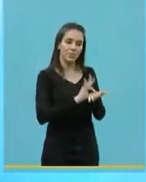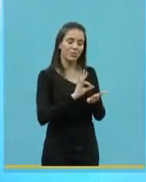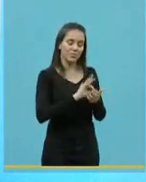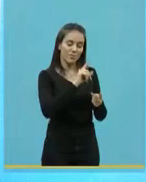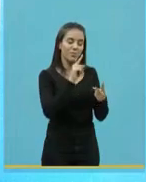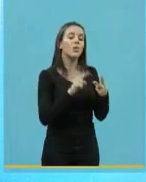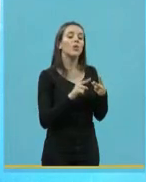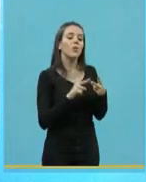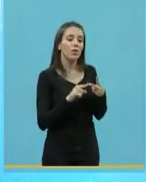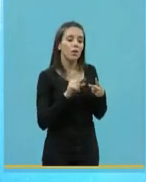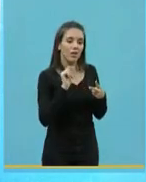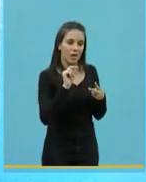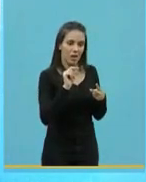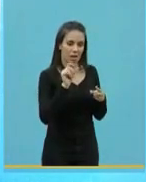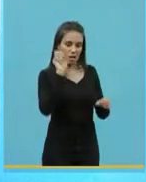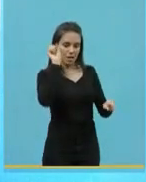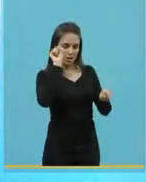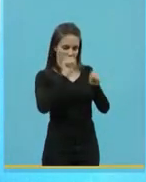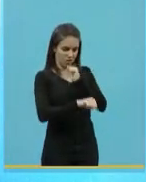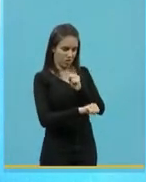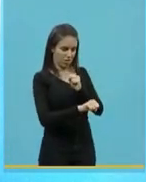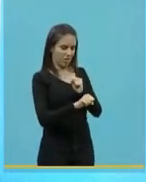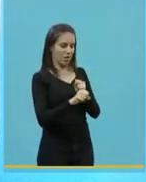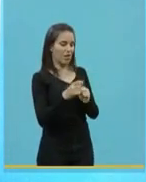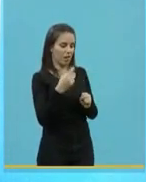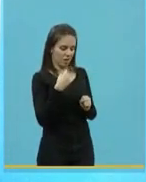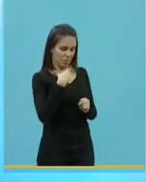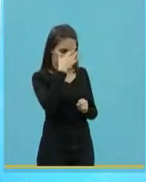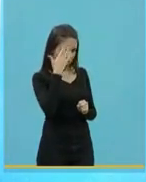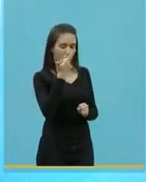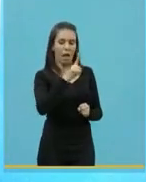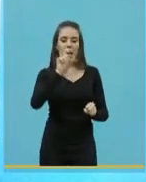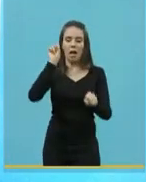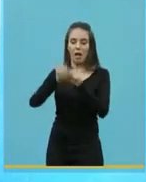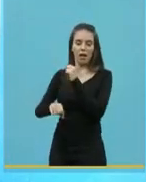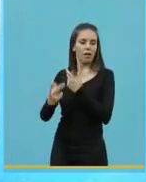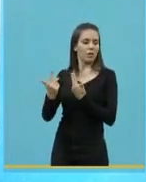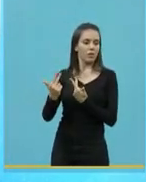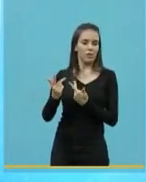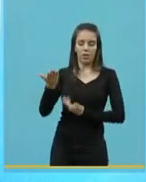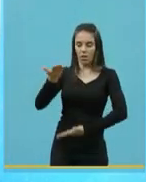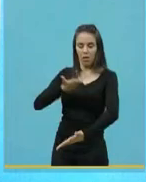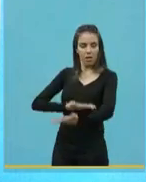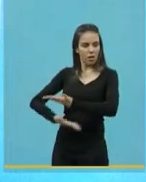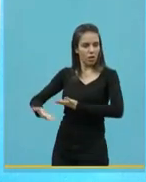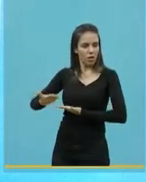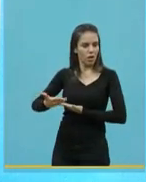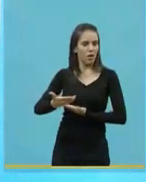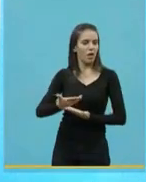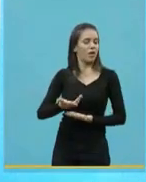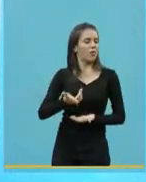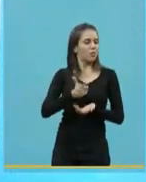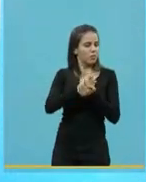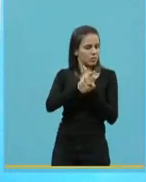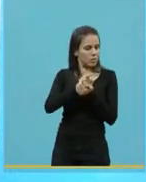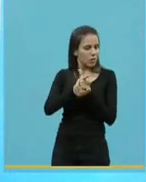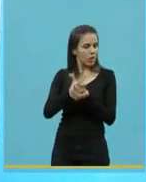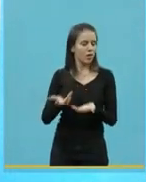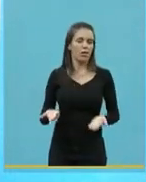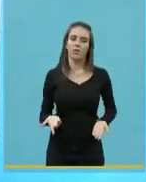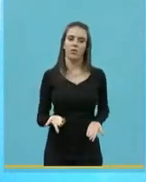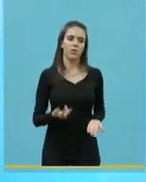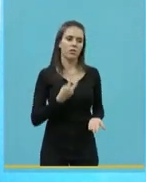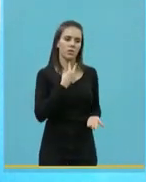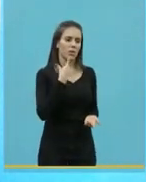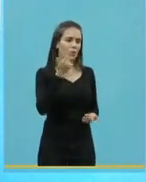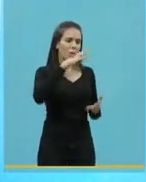não é com violência que se combate a violência não é distribuindo arma para as pessoas isso não funcionou em